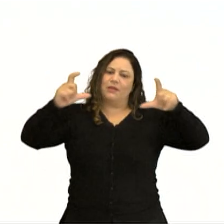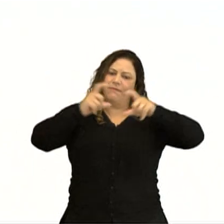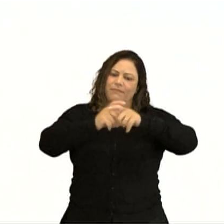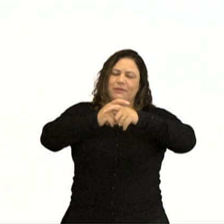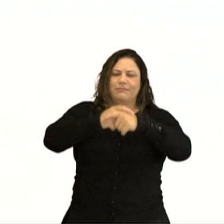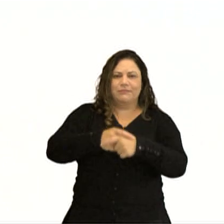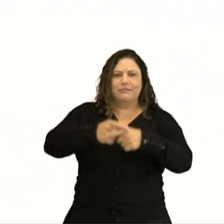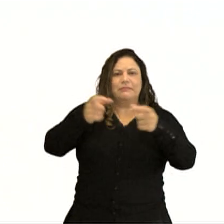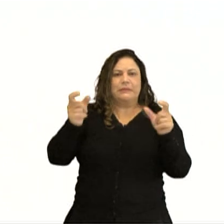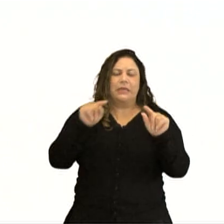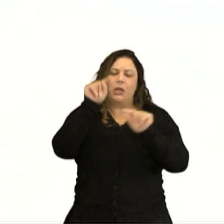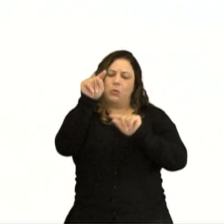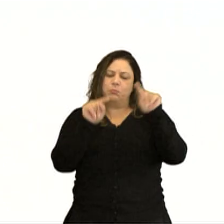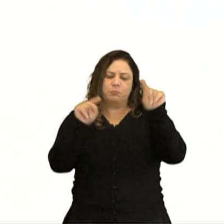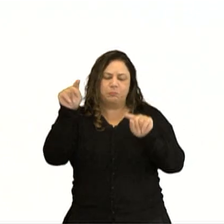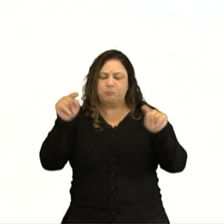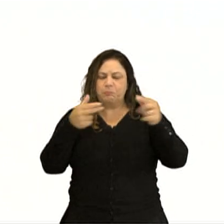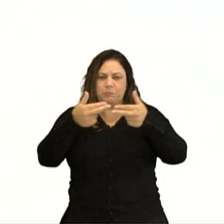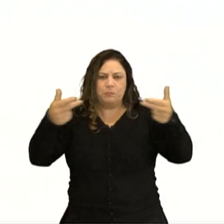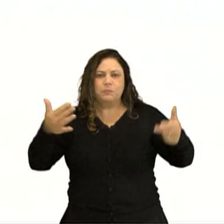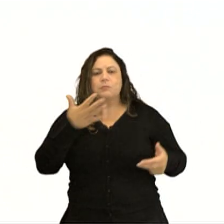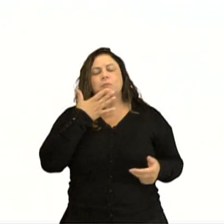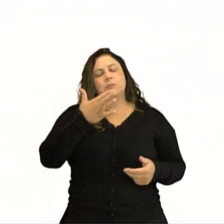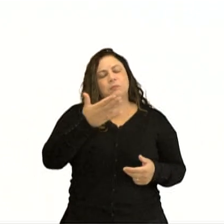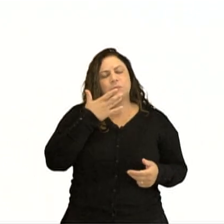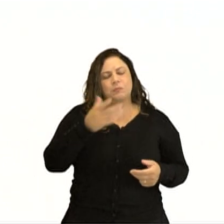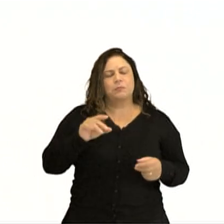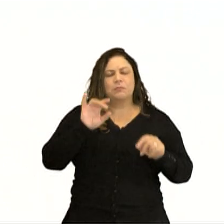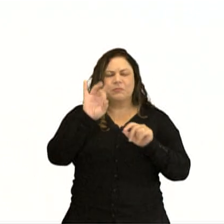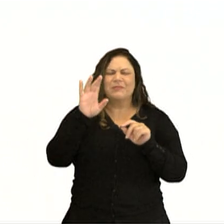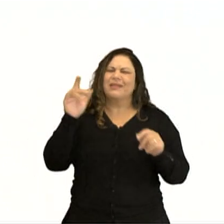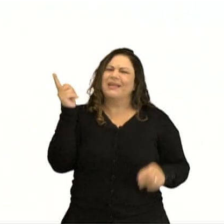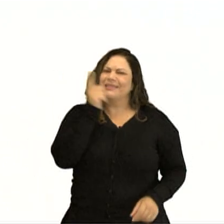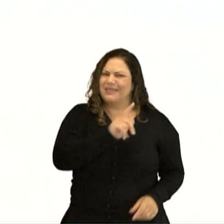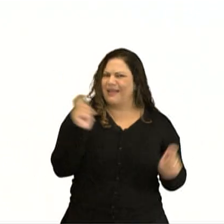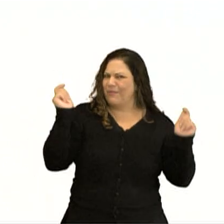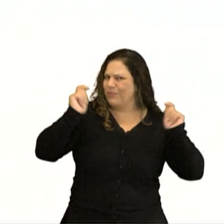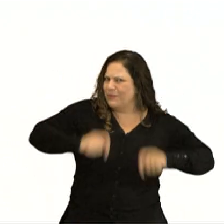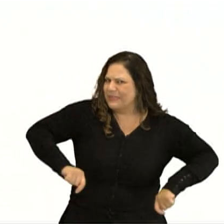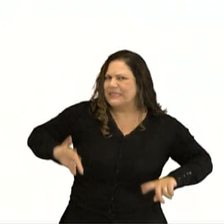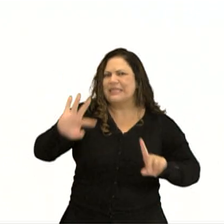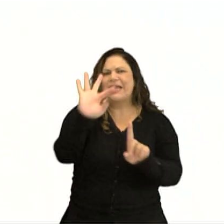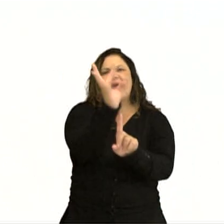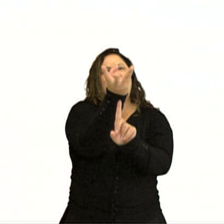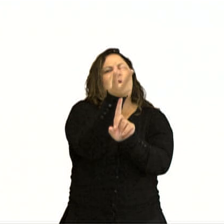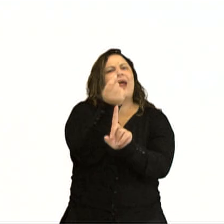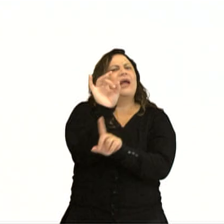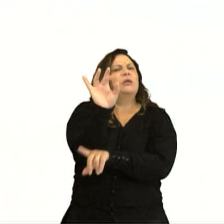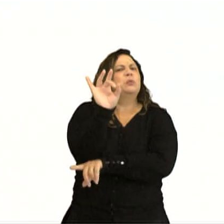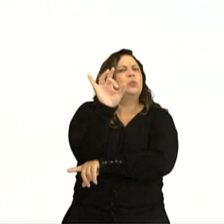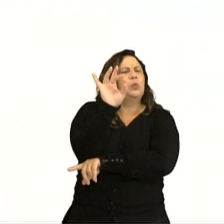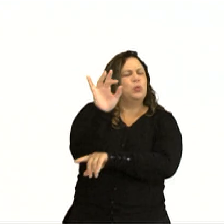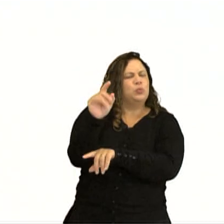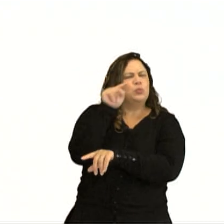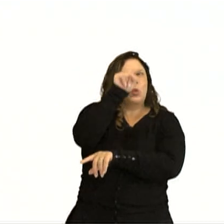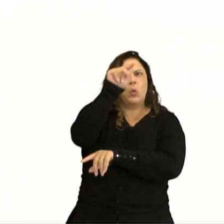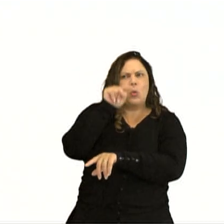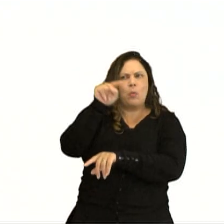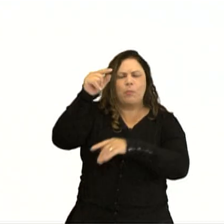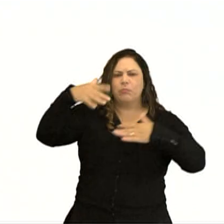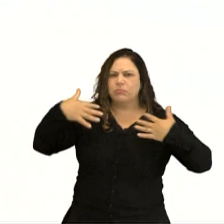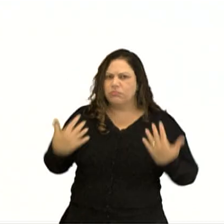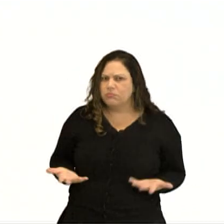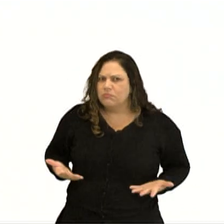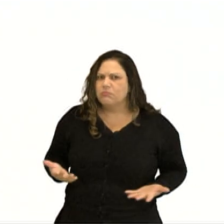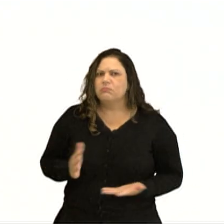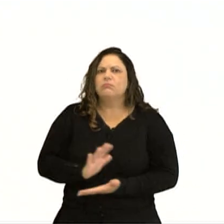produzir arte somente com pontos? E aí, galera, será que é possível produzir arte somente com pontos? Então eu